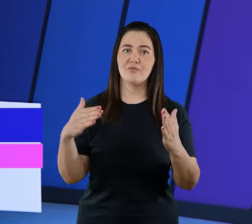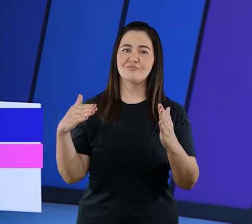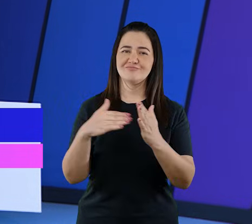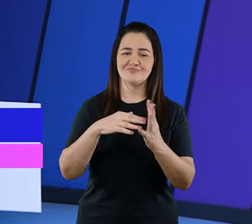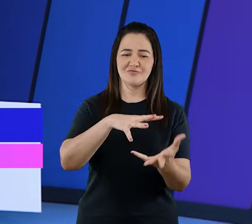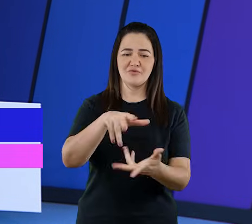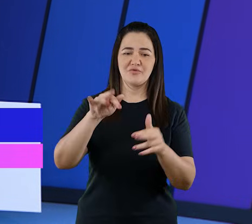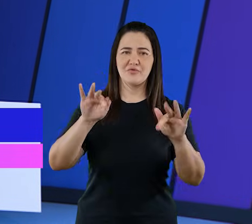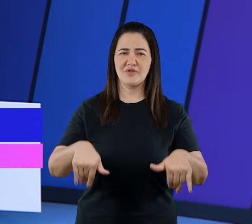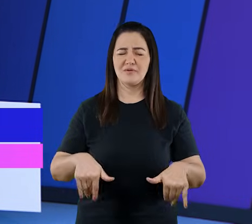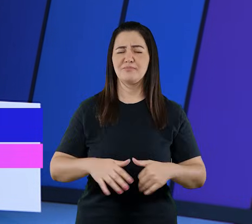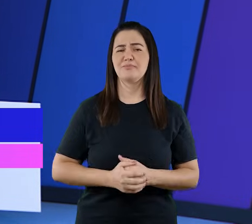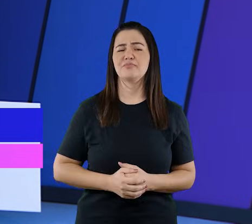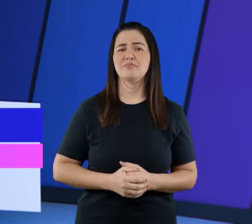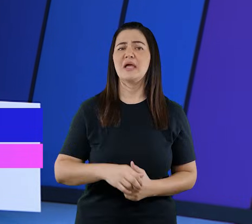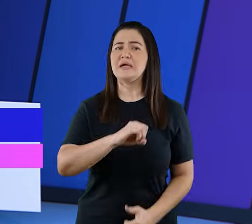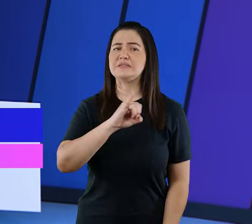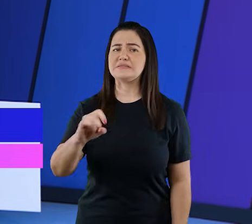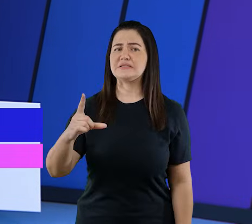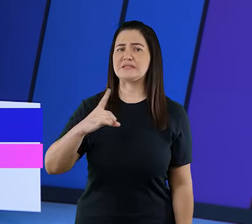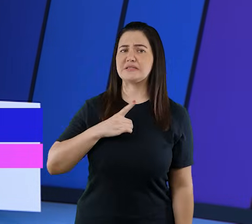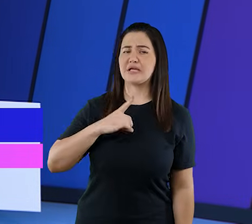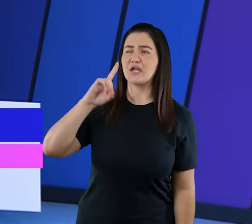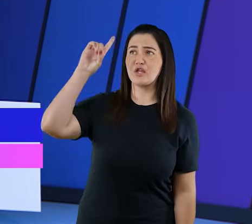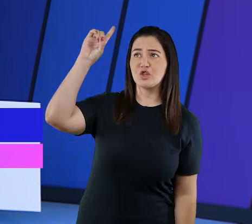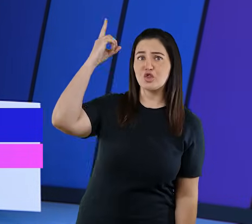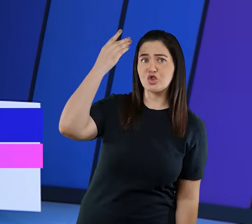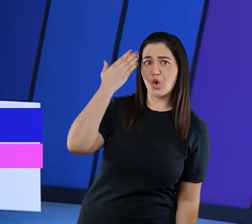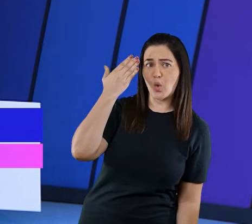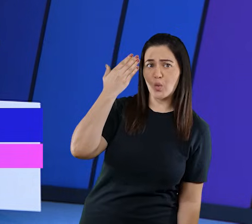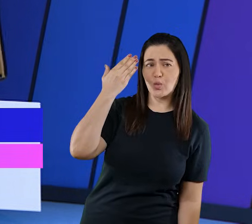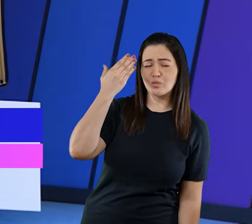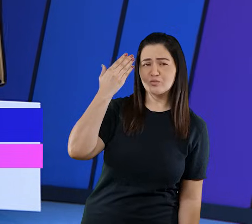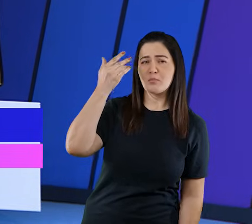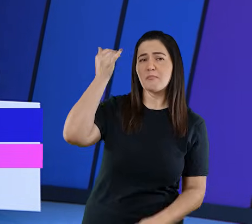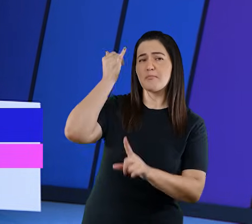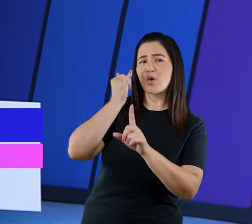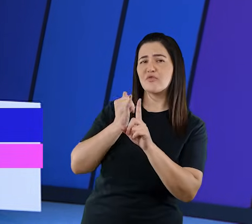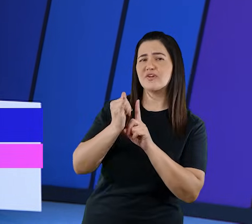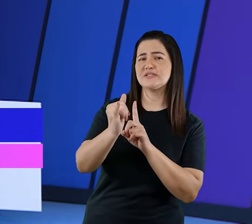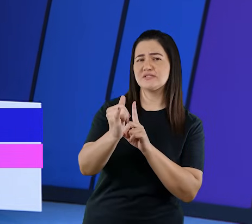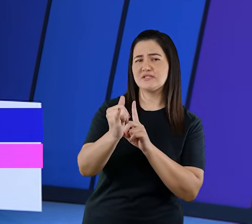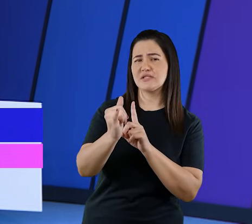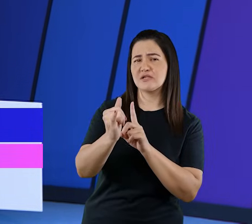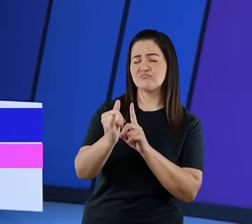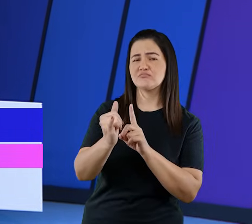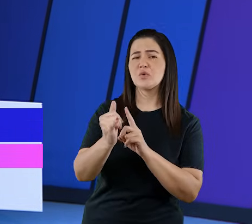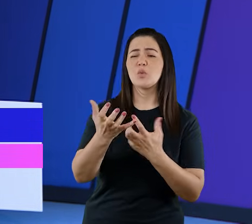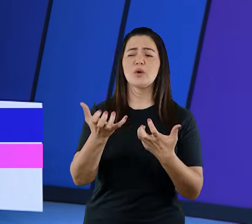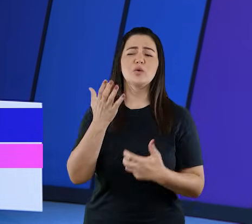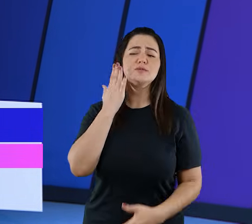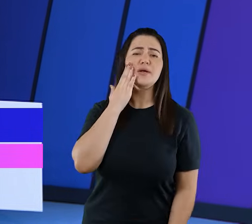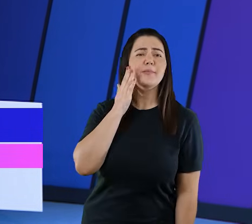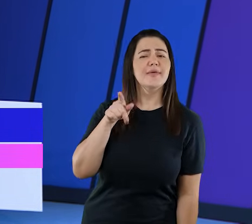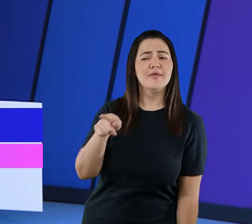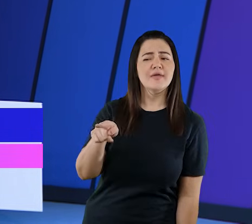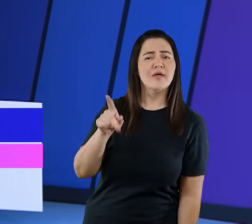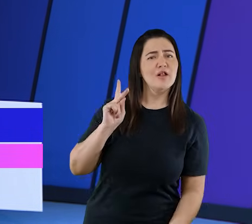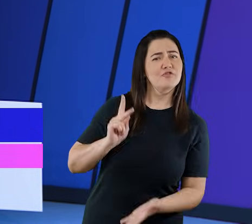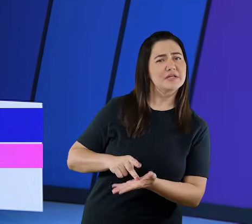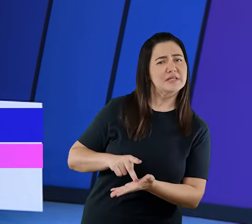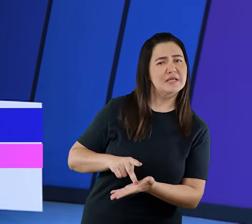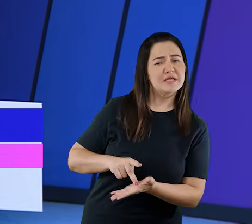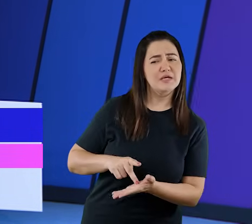existe o dom de profecia, e eu posso saber que um profeta fala em nome do Senhor, quais são